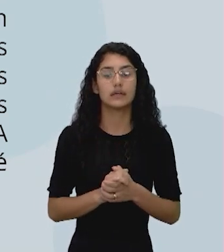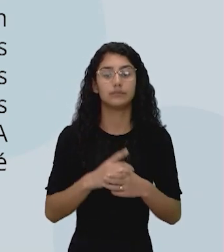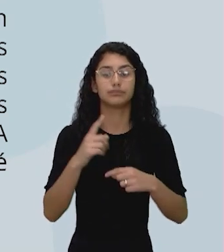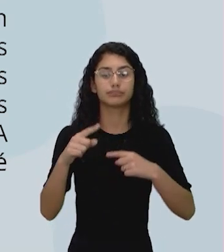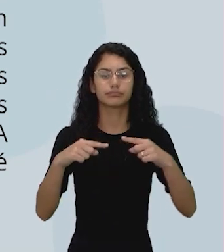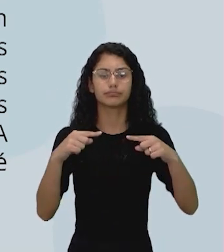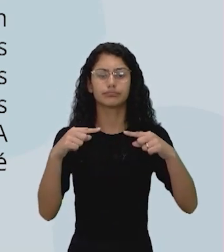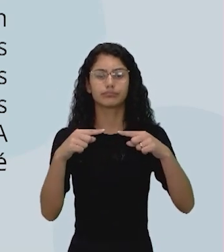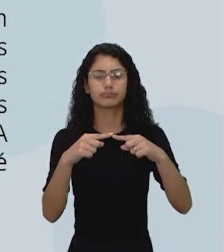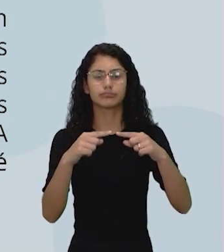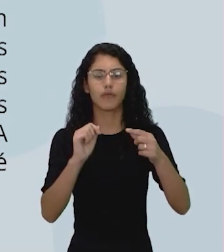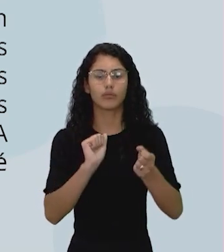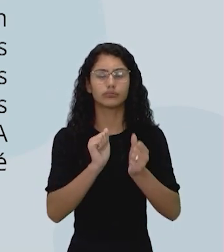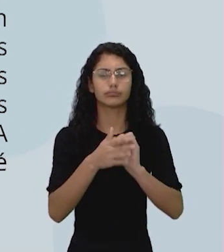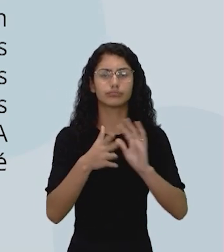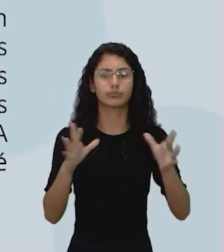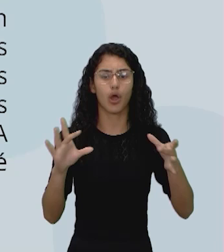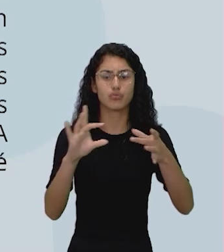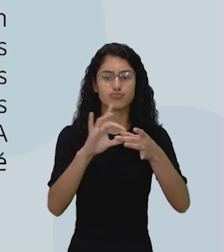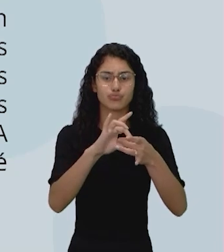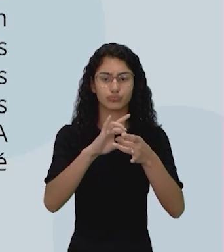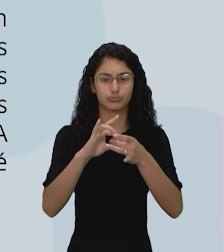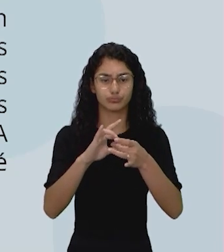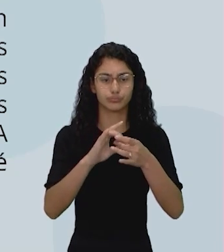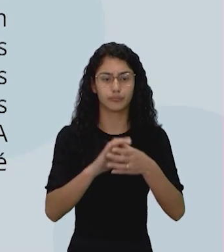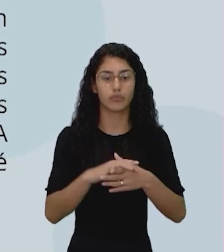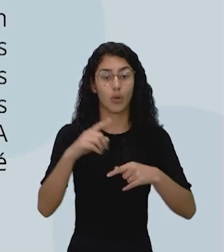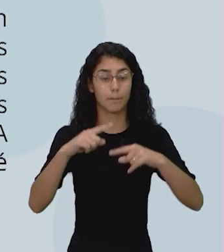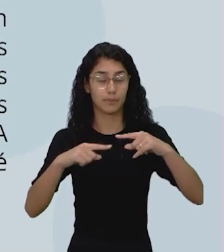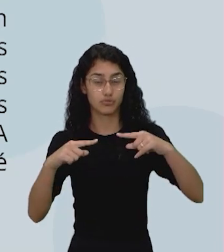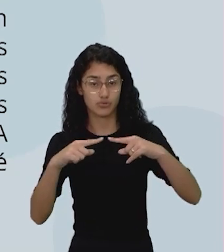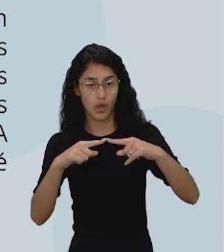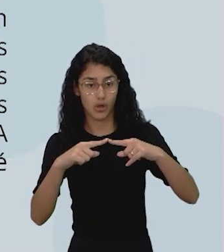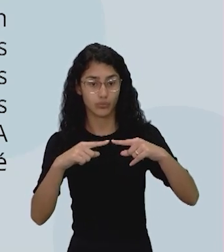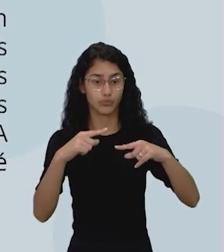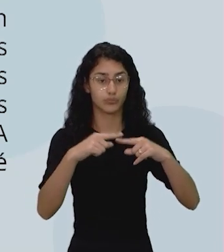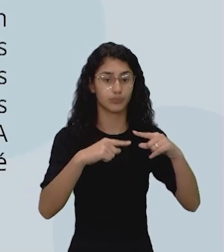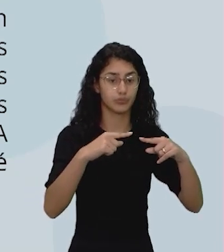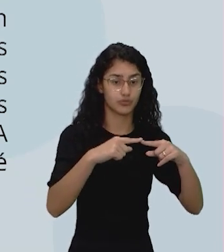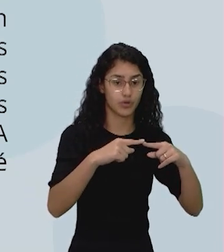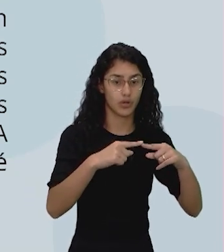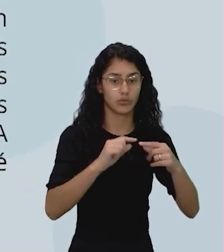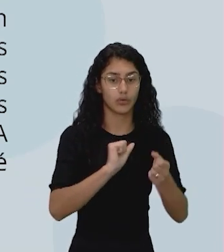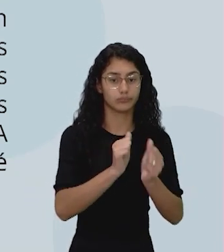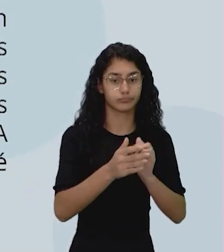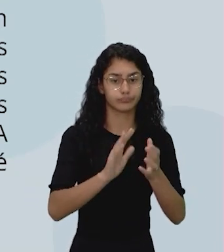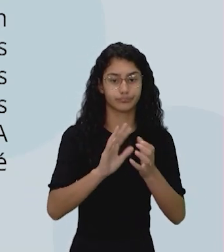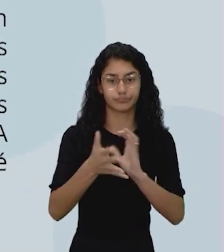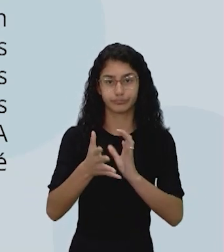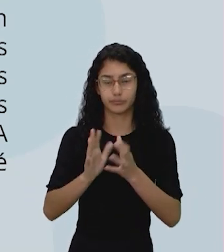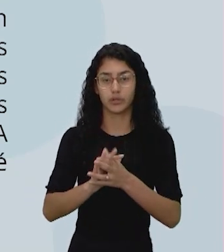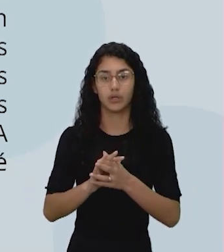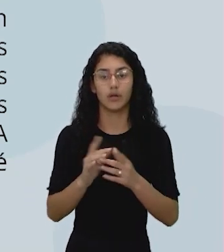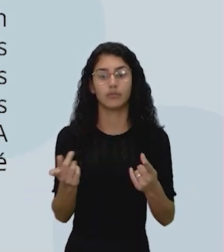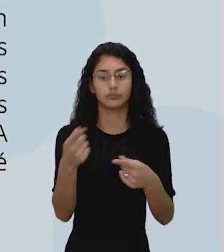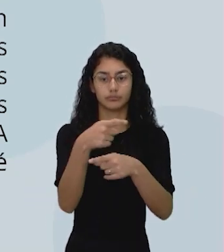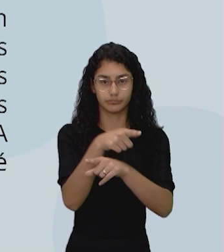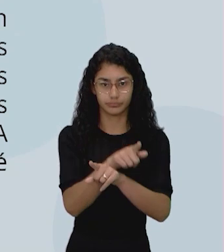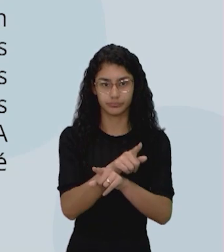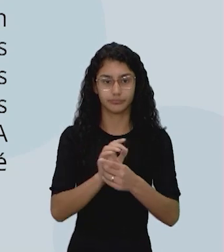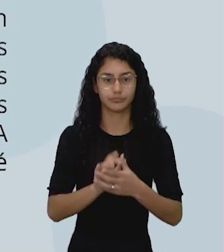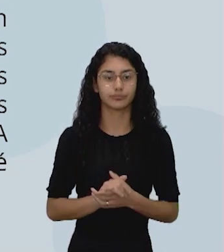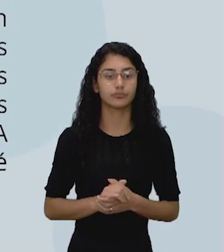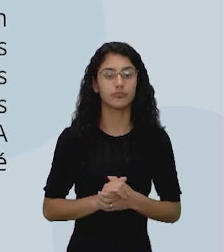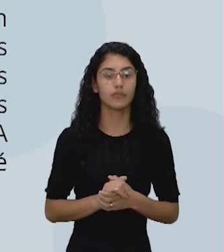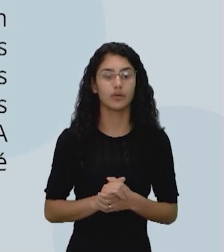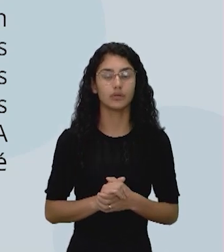se relacionam internamente, objetos com objetos, ações com ações, e reciprocamente, ações com objetos. Os